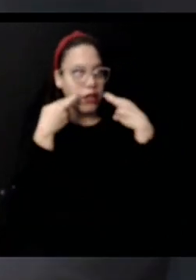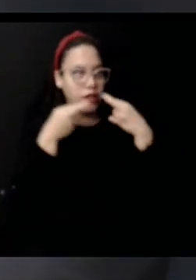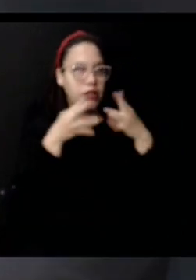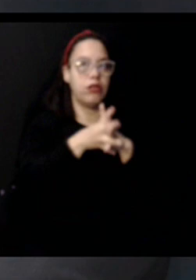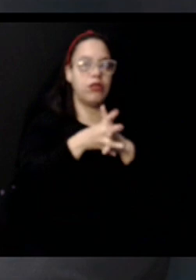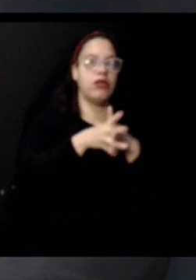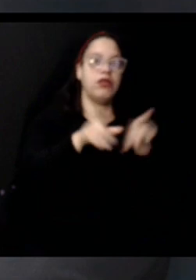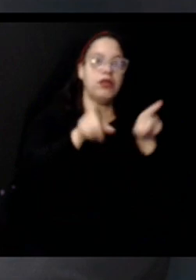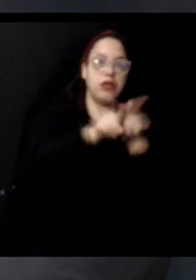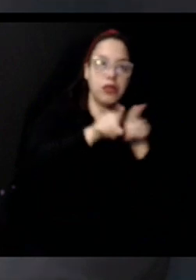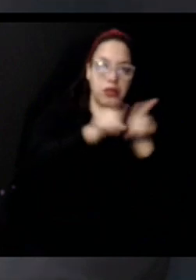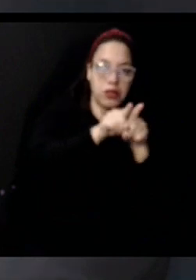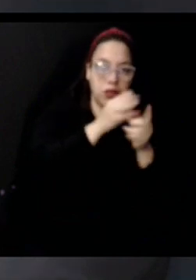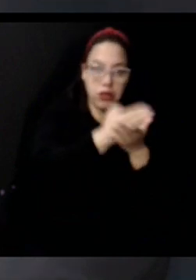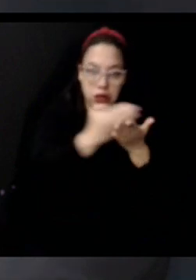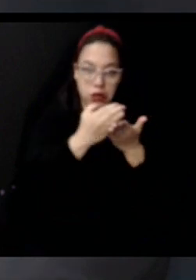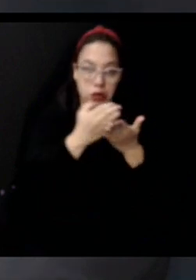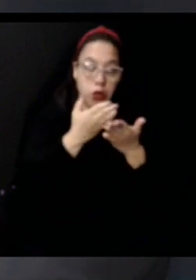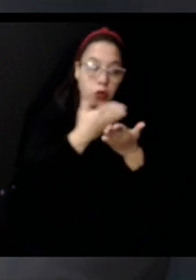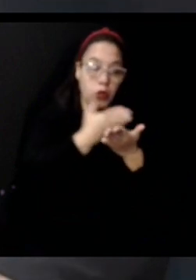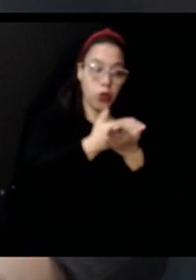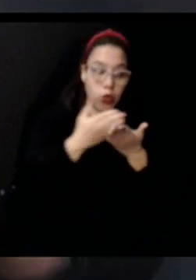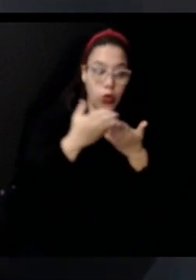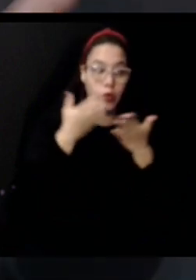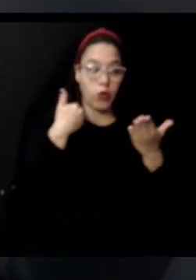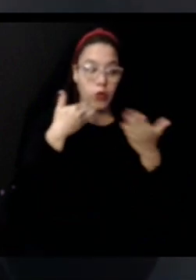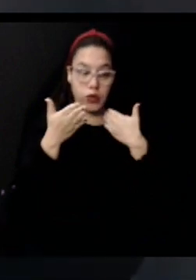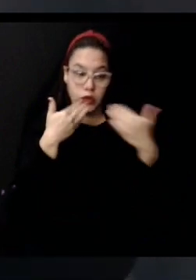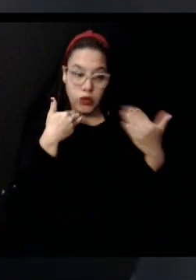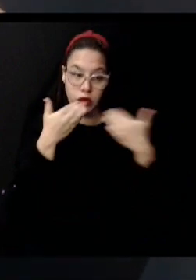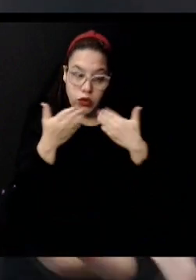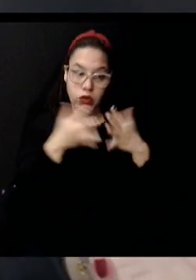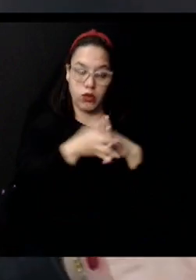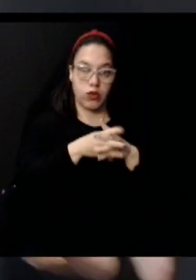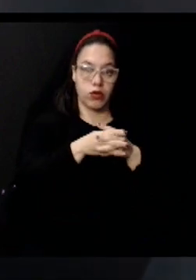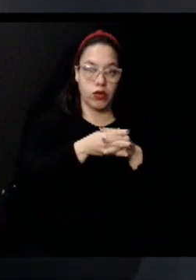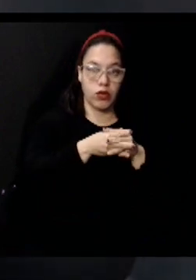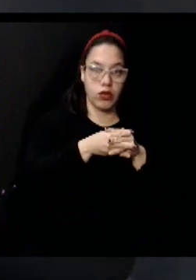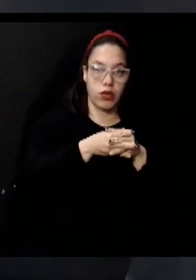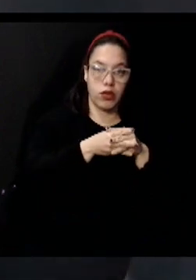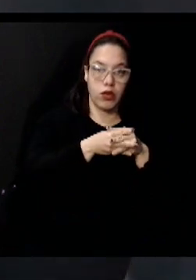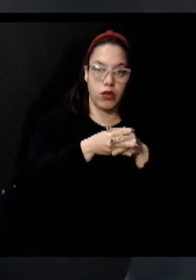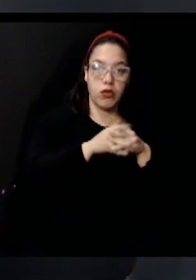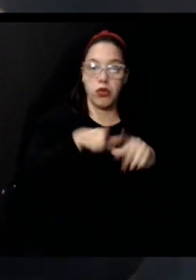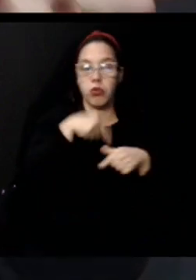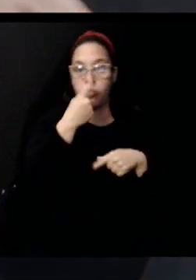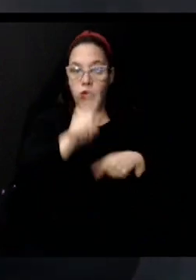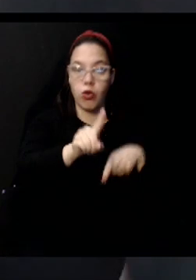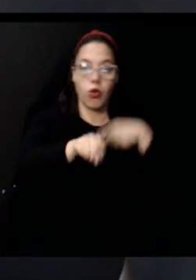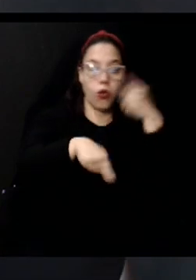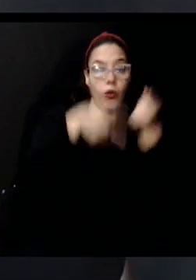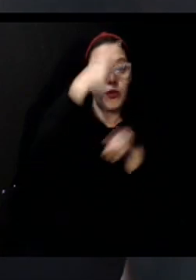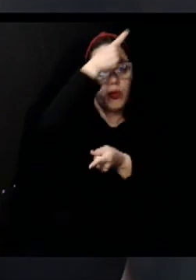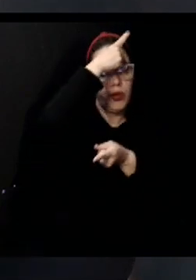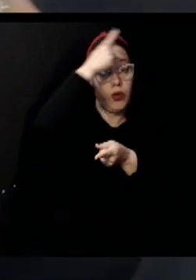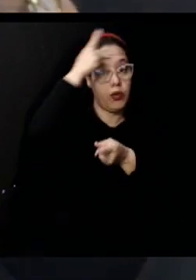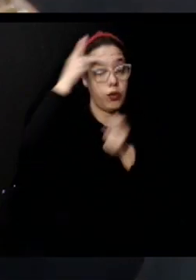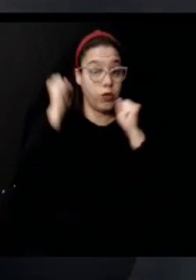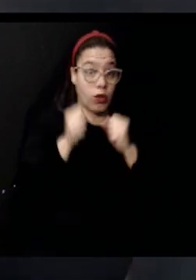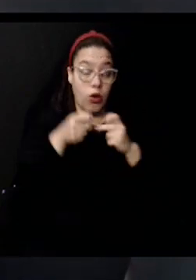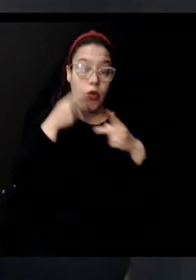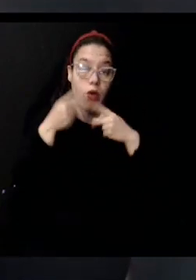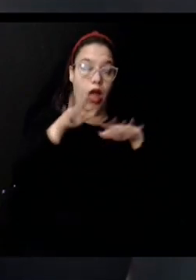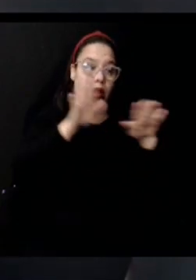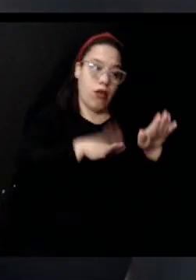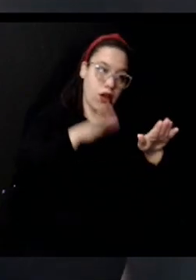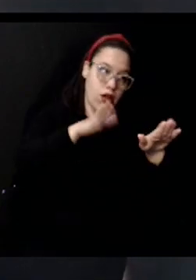o início de uma conversa, você entendeu? A pessoa Aham. querer puxar uma conversa com a outra pessoa, ela pode falar do trânsito, ela pode falar